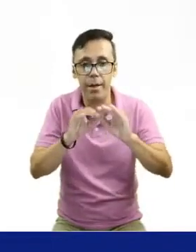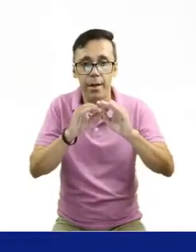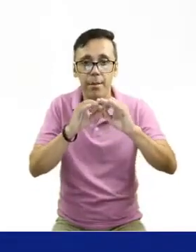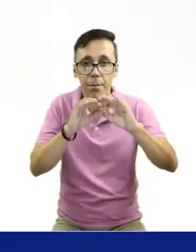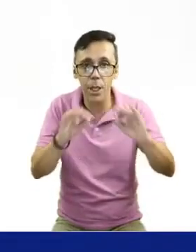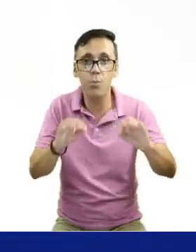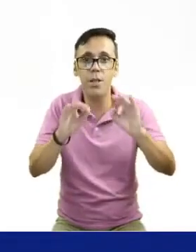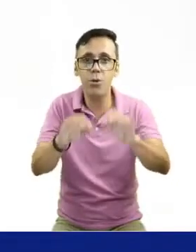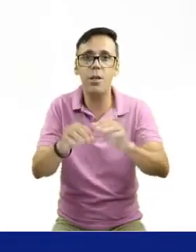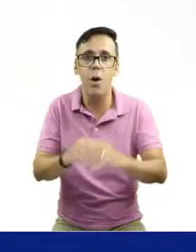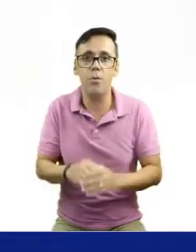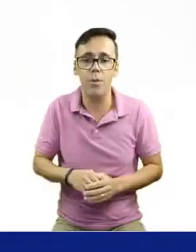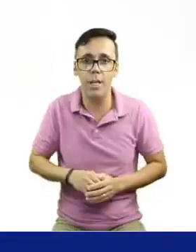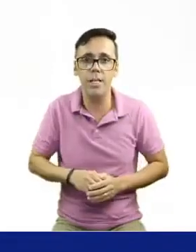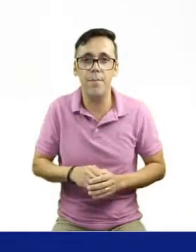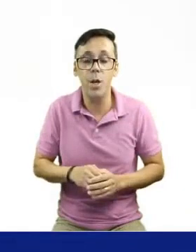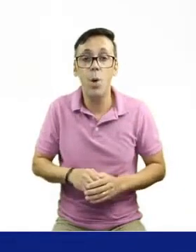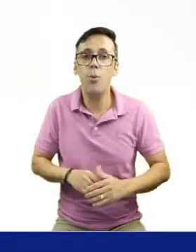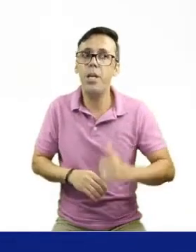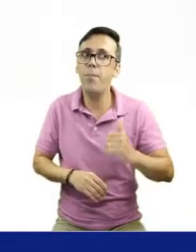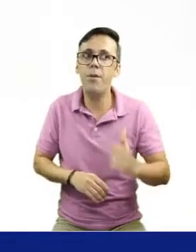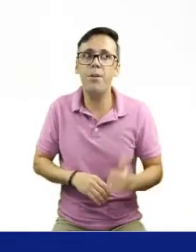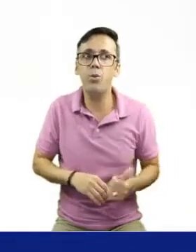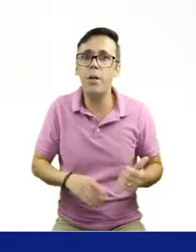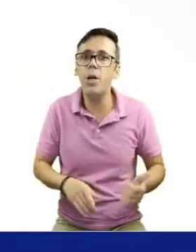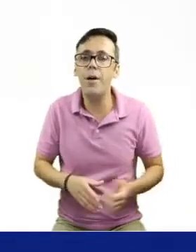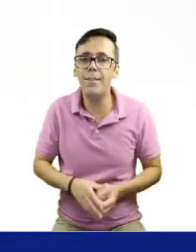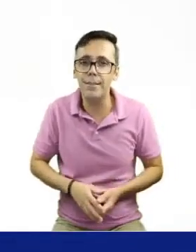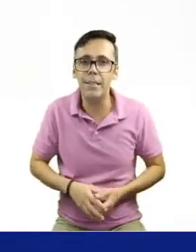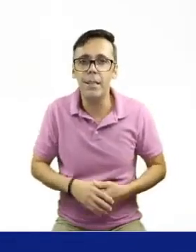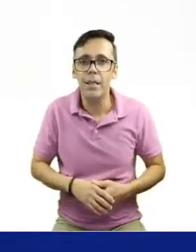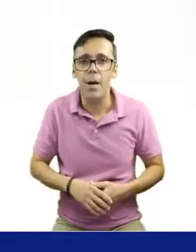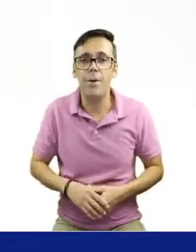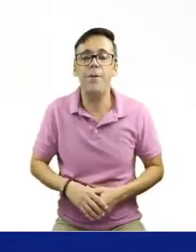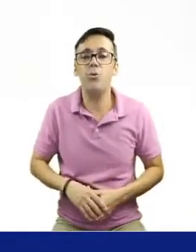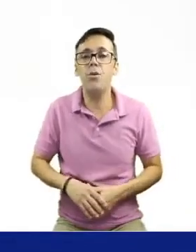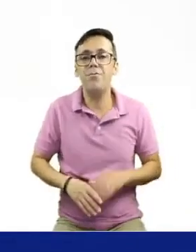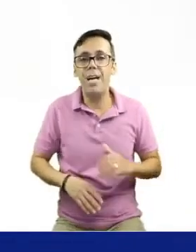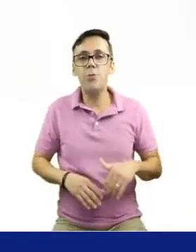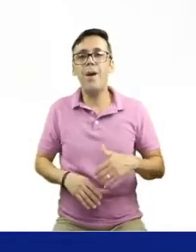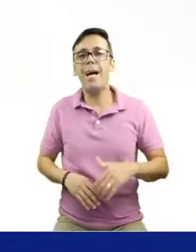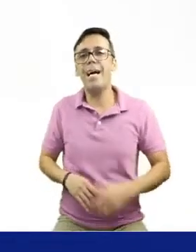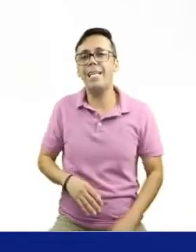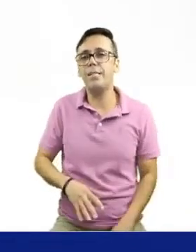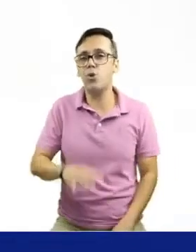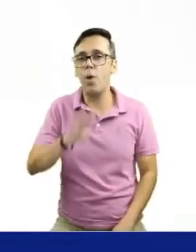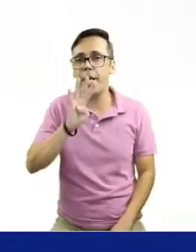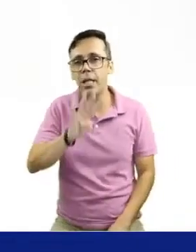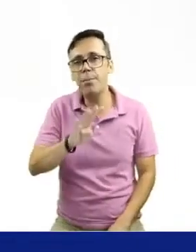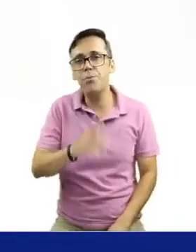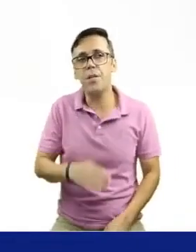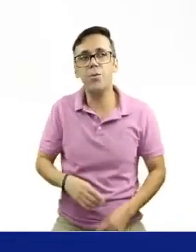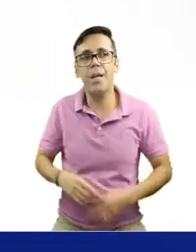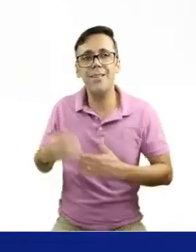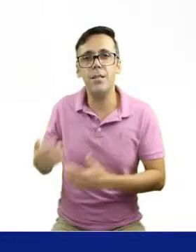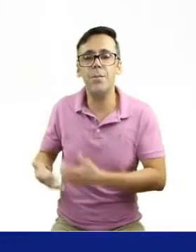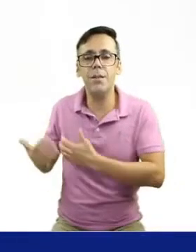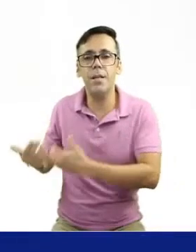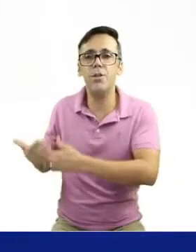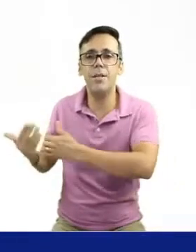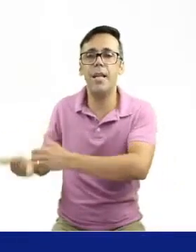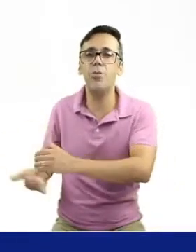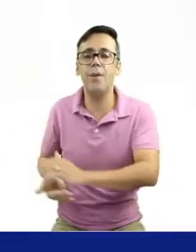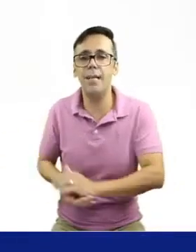do salário mínimo nacional beleza porém a Prefeitura não é assim a Prefeitura vai te pagar esses 40 porcento